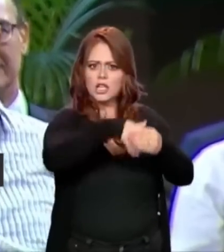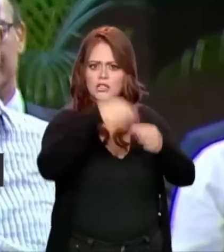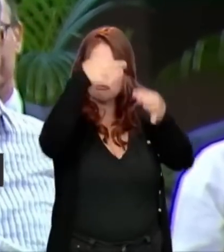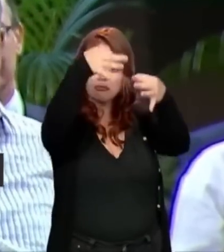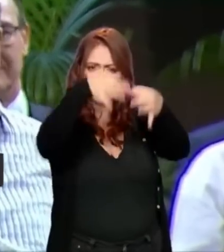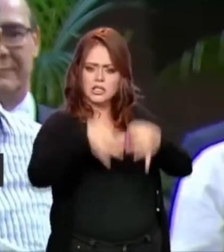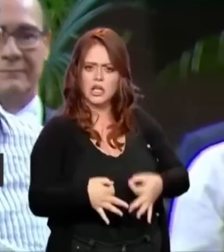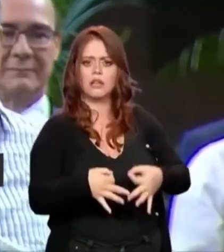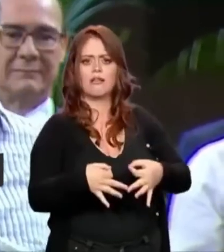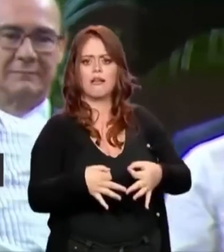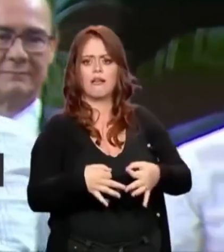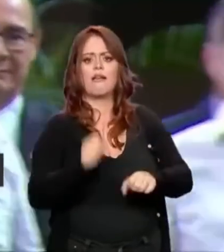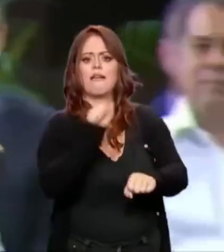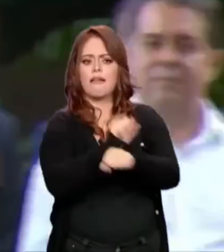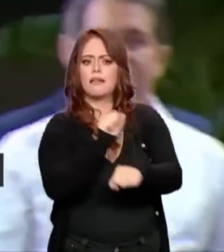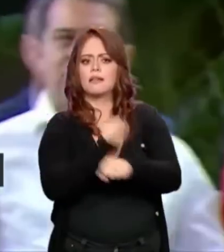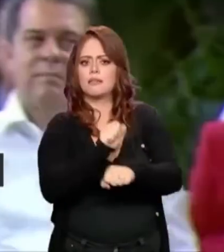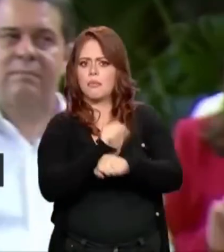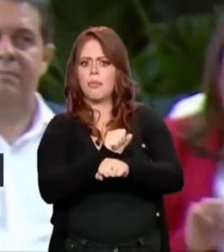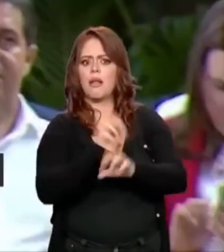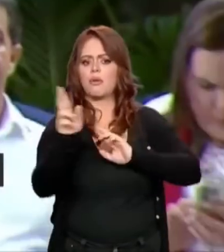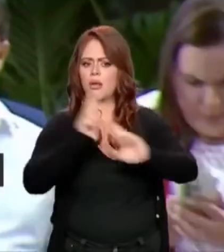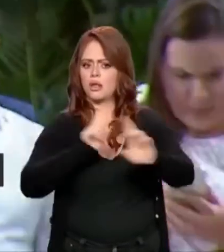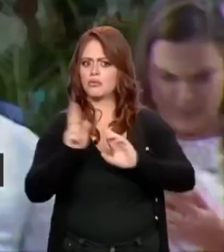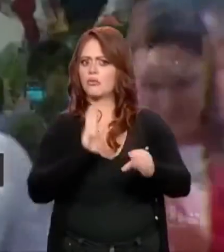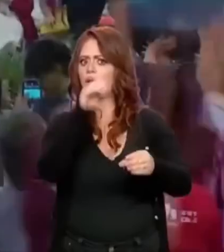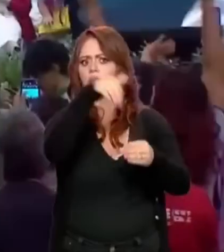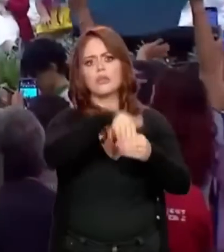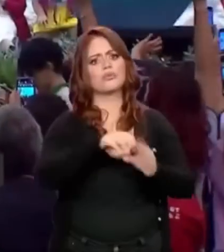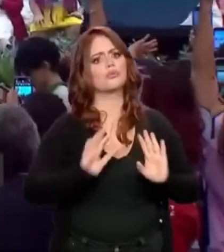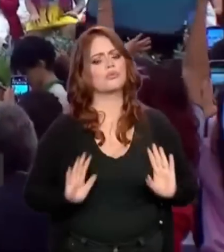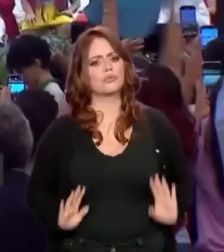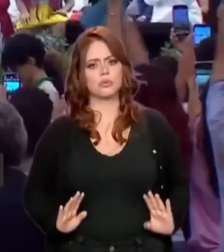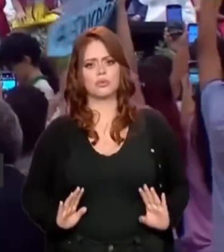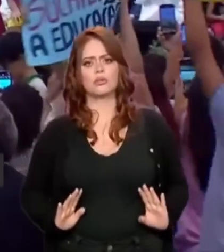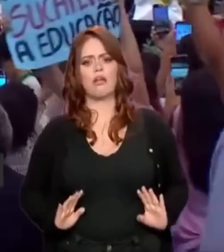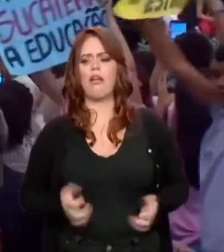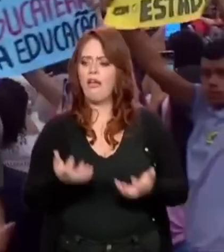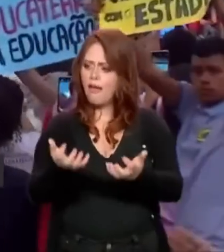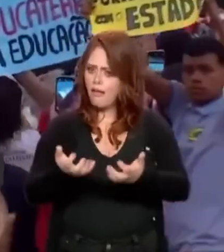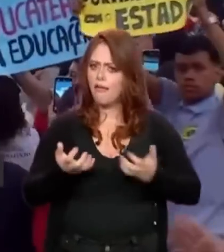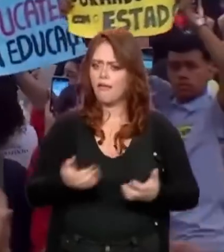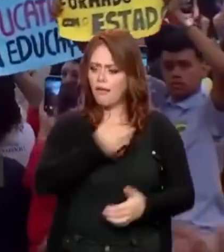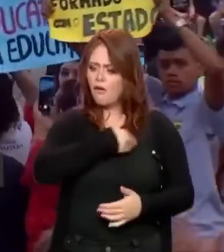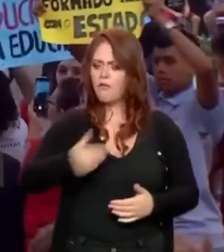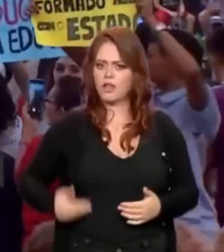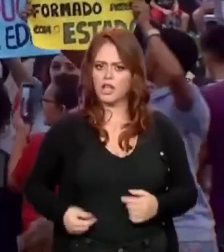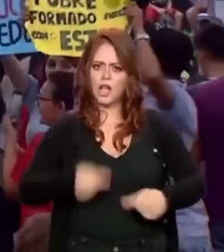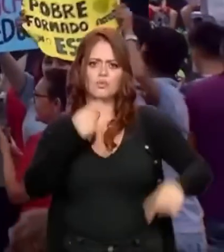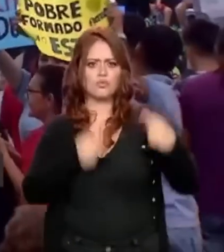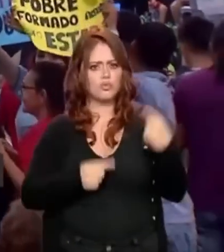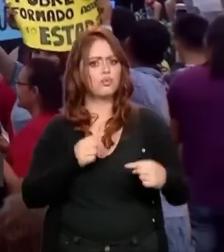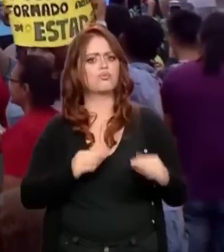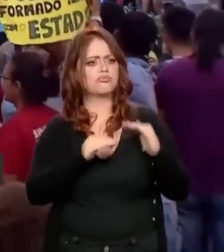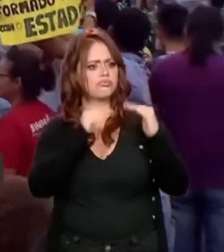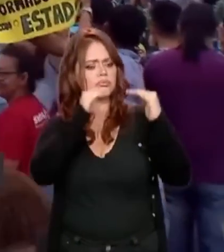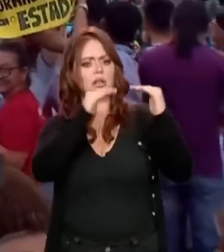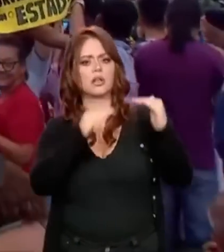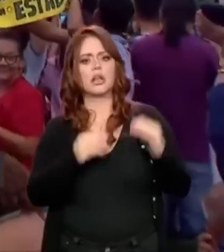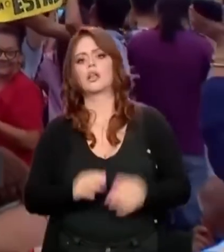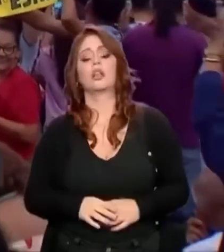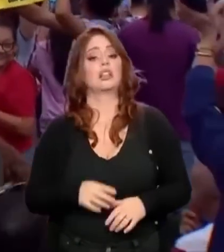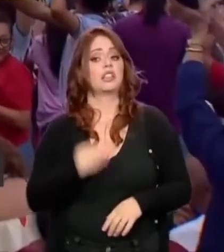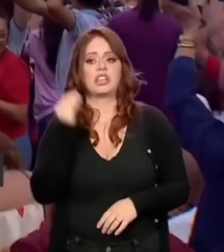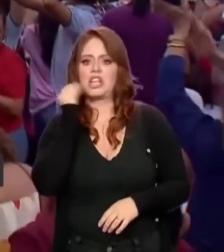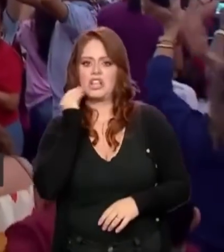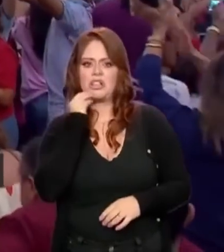e aguarde o resultado das urnas. Querem governar, disputa. E não adianta tentar